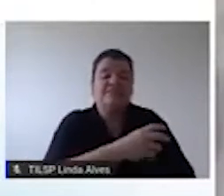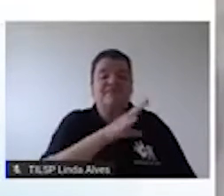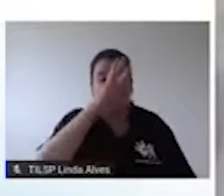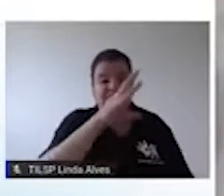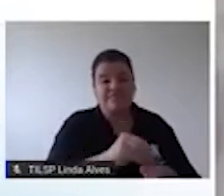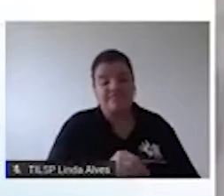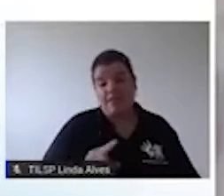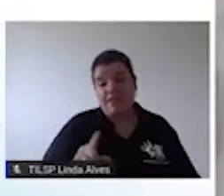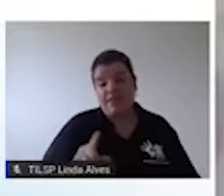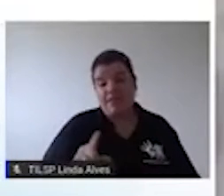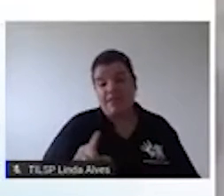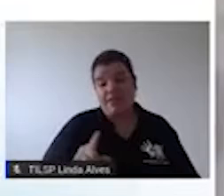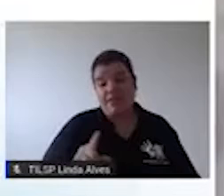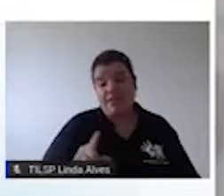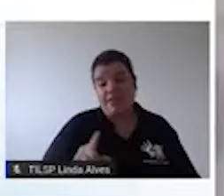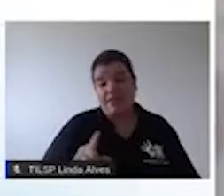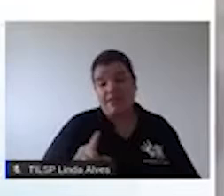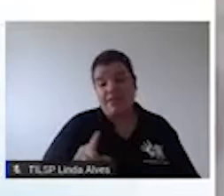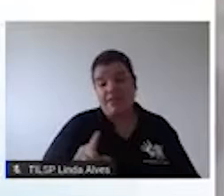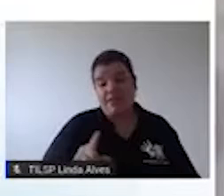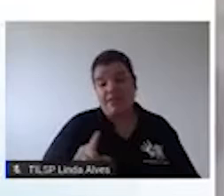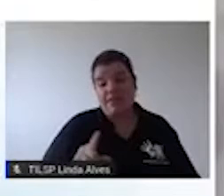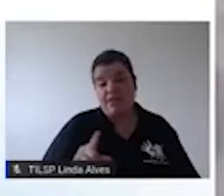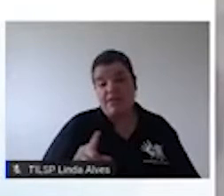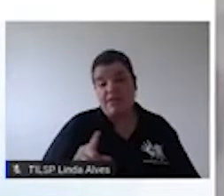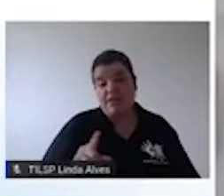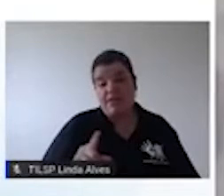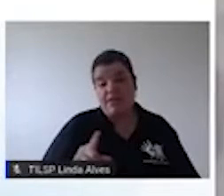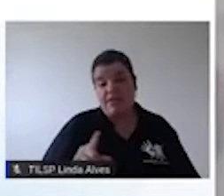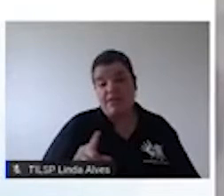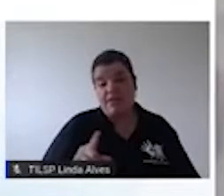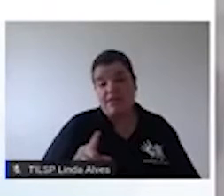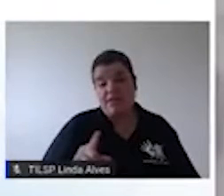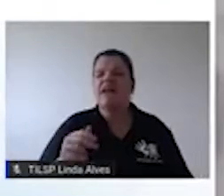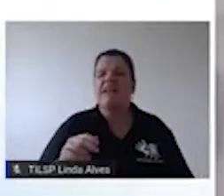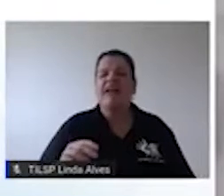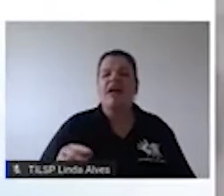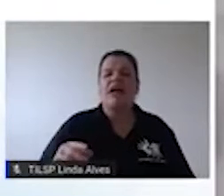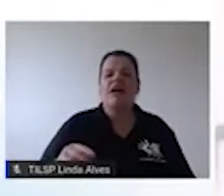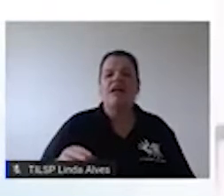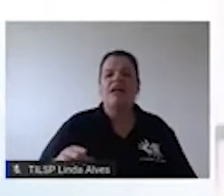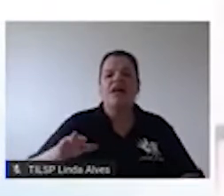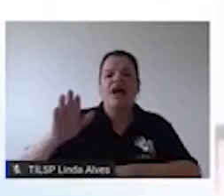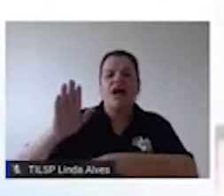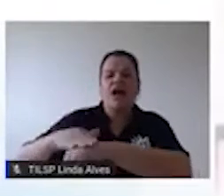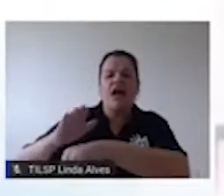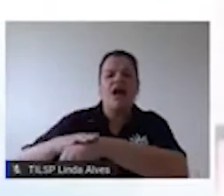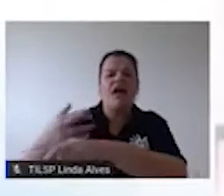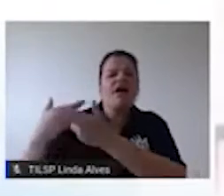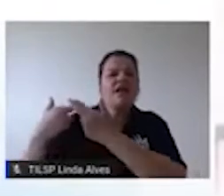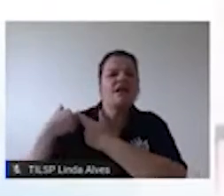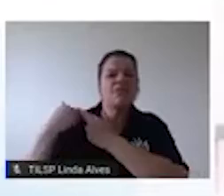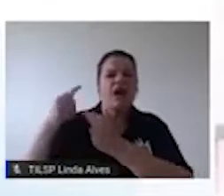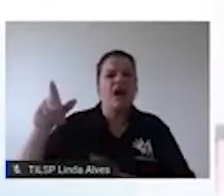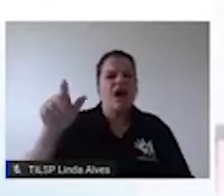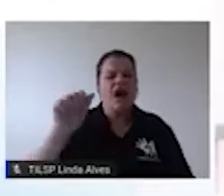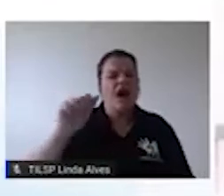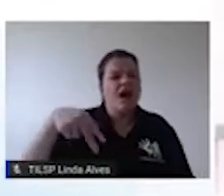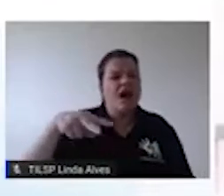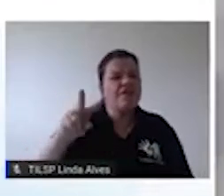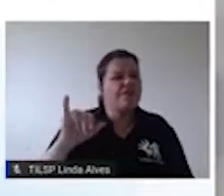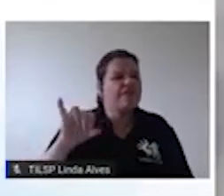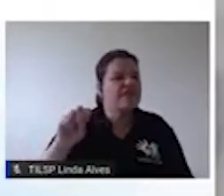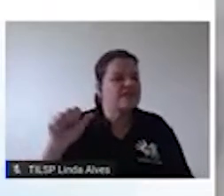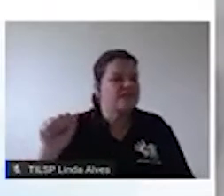o governo federal, além do mais, está fragilizando a própria Anvisa. Sim. Está fragilizando o Ministério da